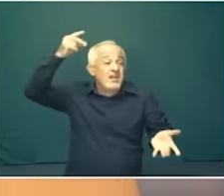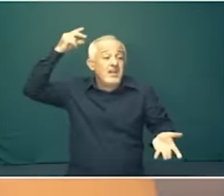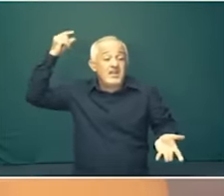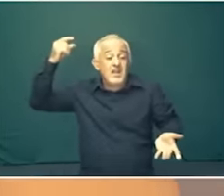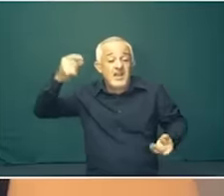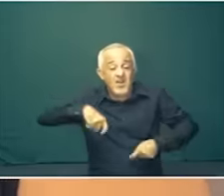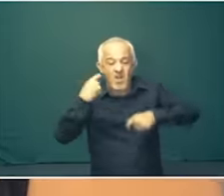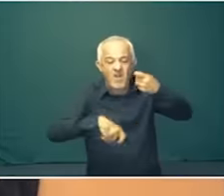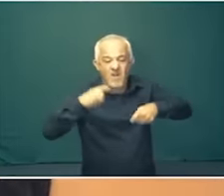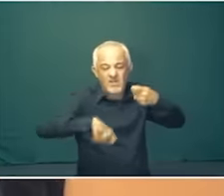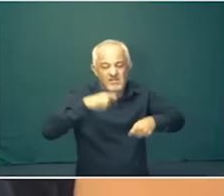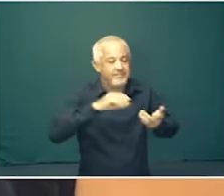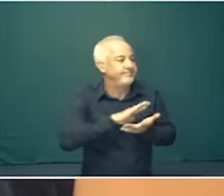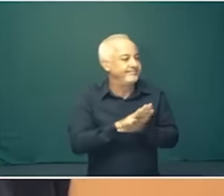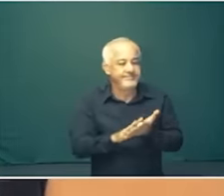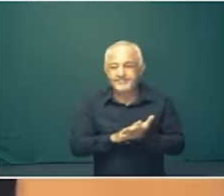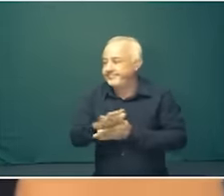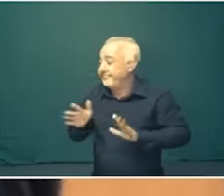já nem faz amor.